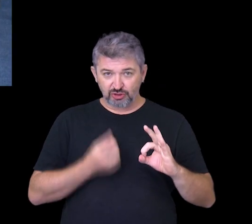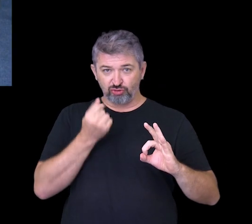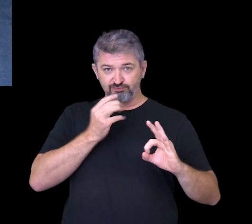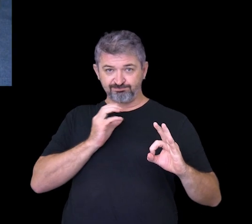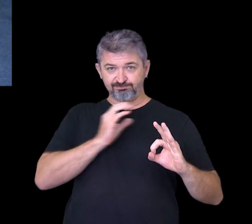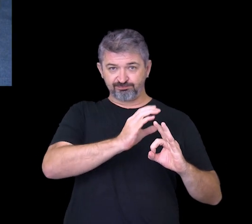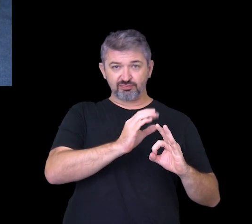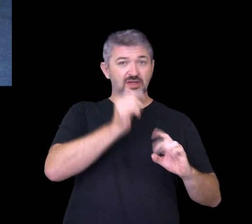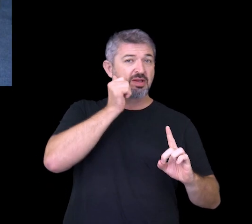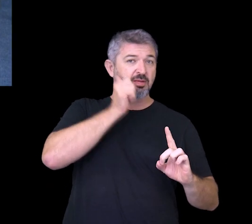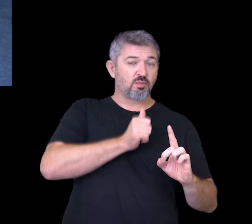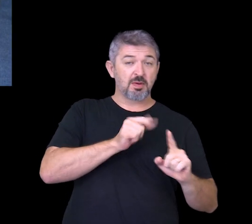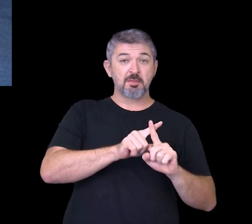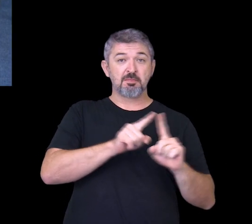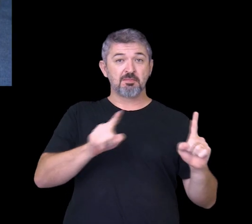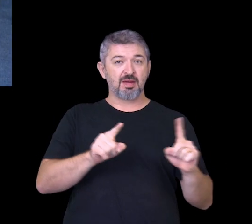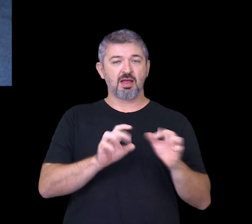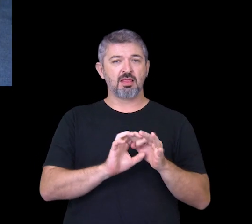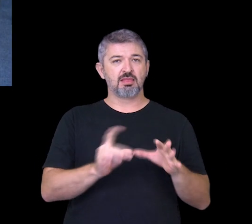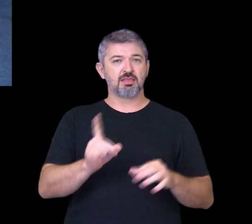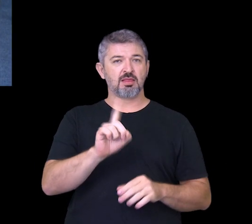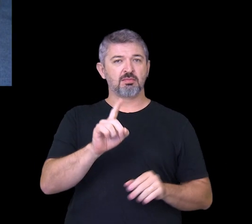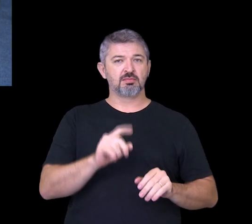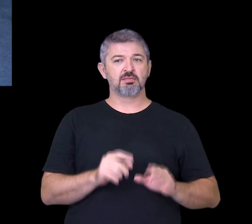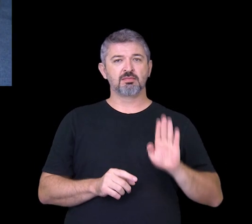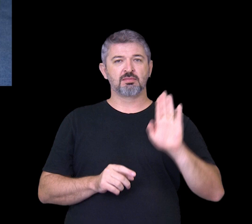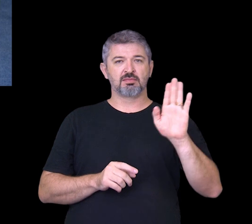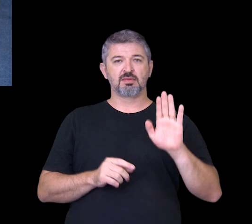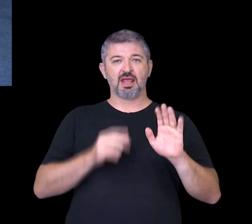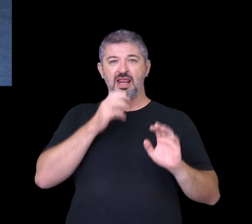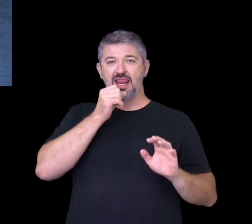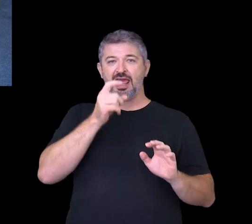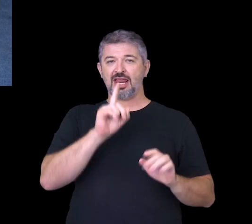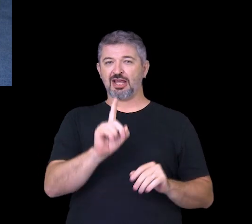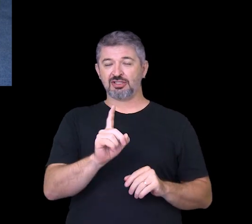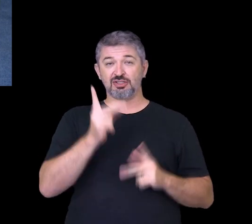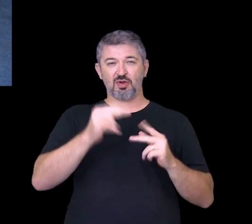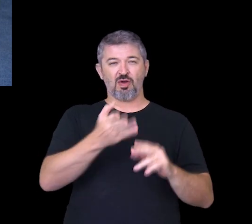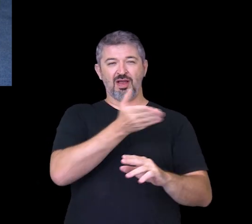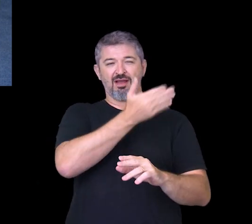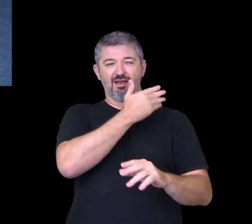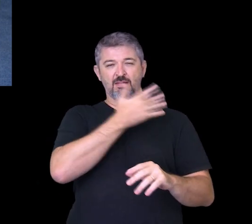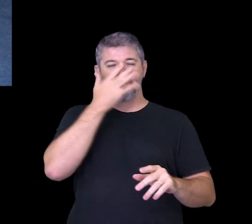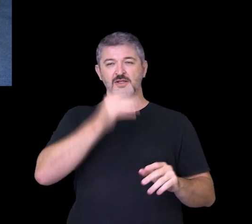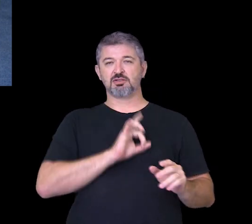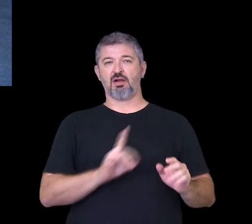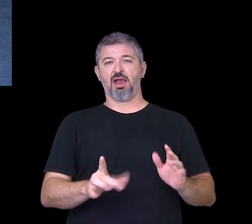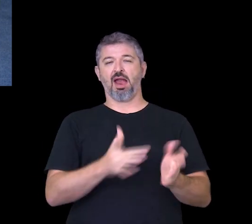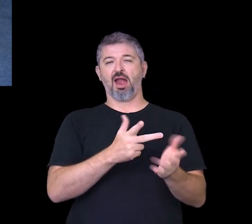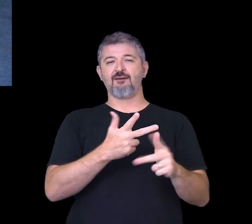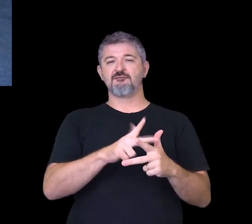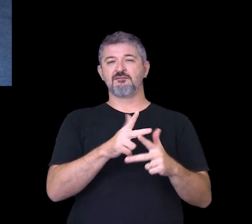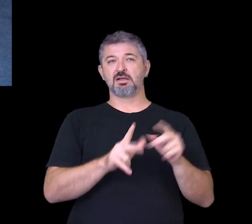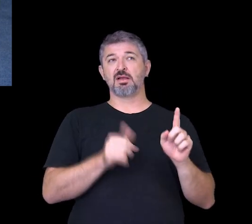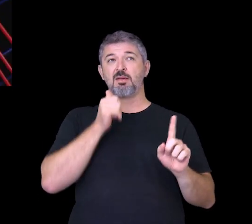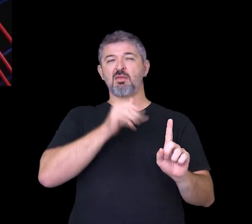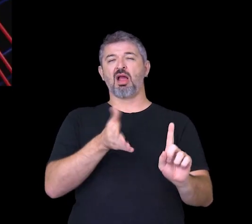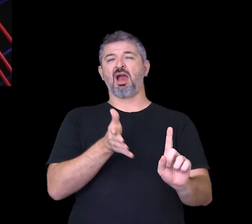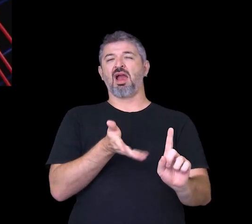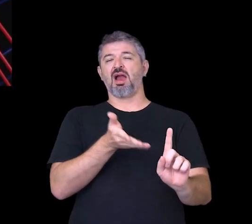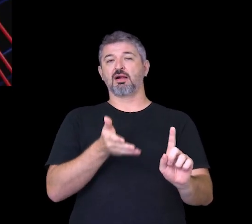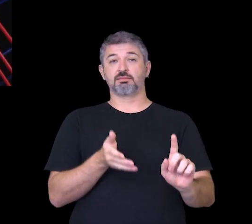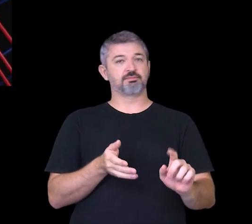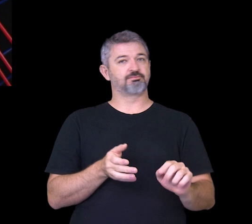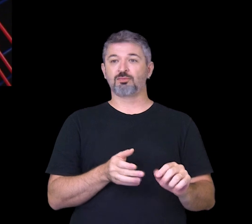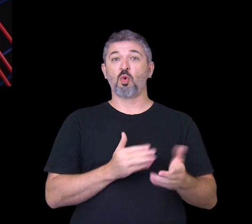de recursos para as mulheres e, ao mesmo tempo, não permitir candidaturas laranja, como acontecia lá atrás, eles vão ter que